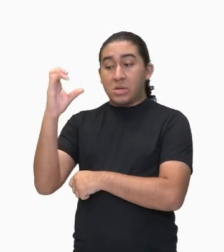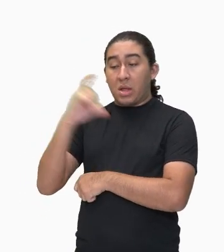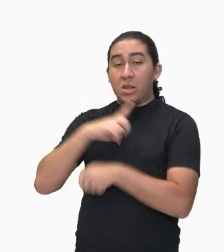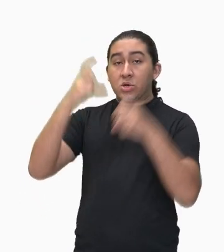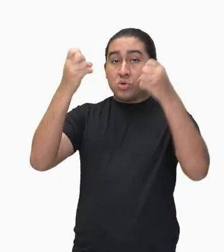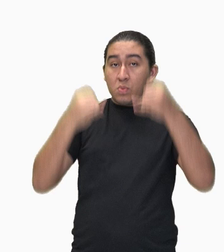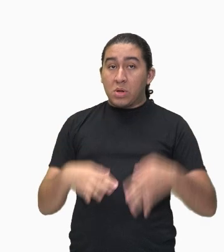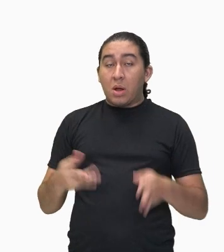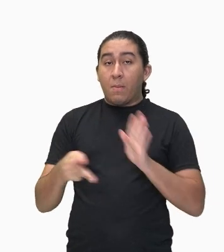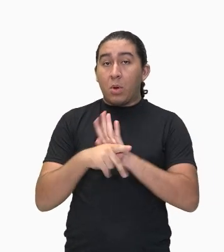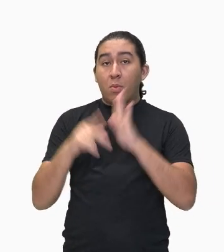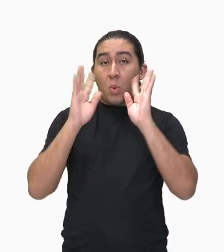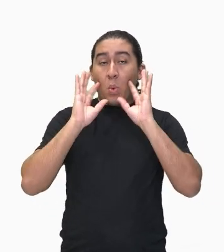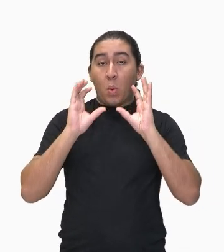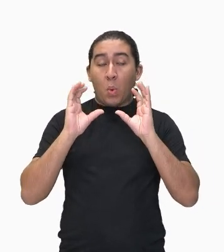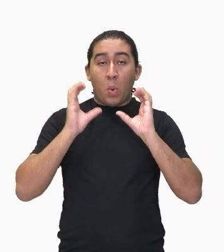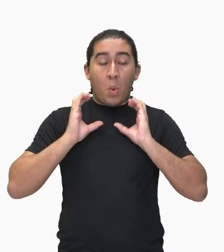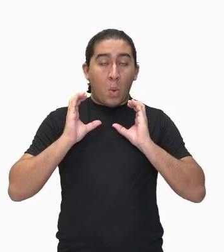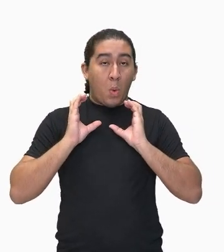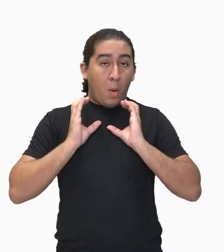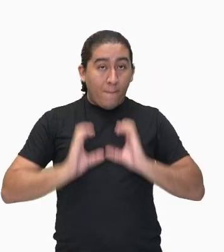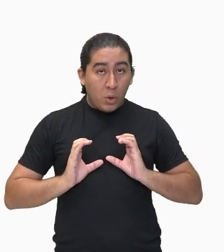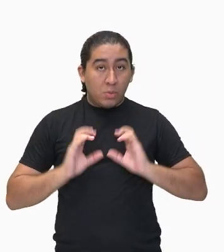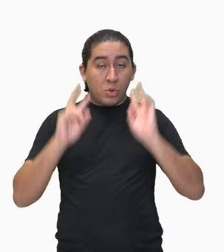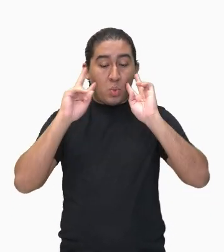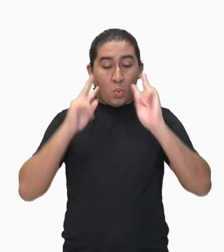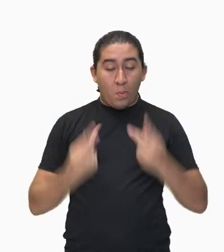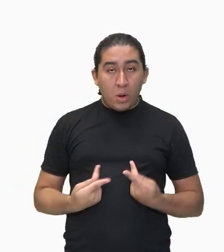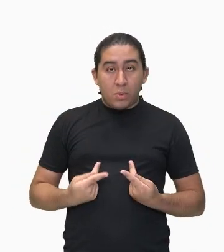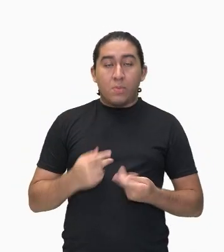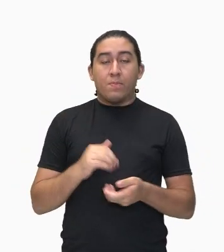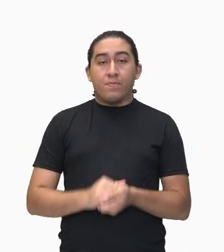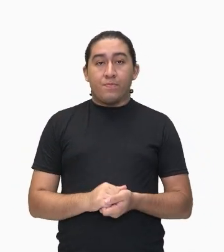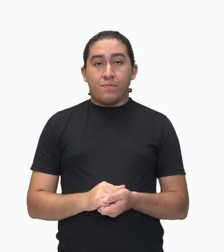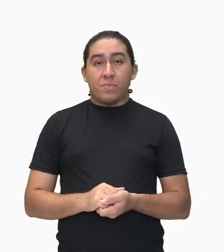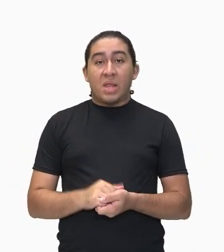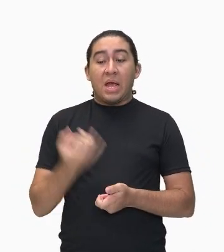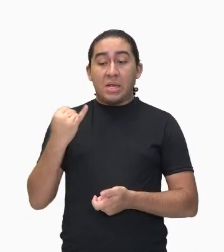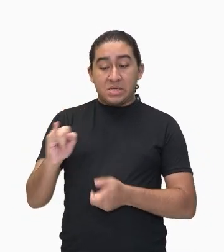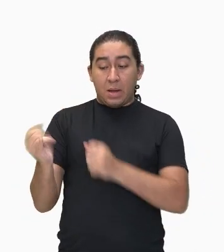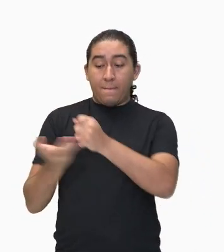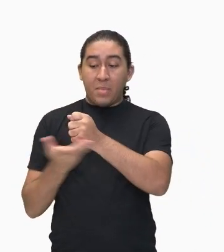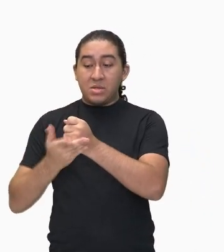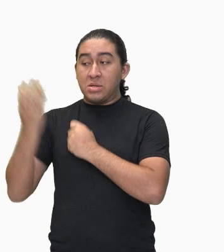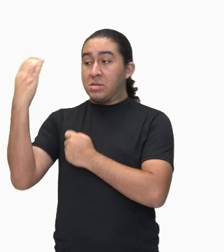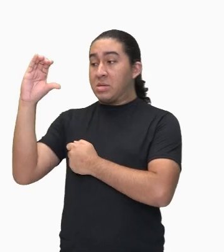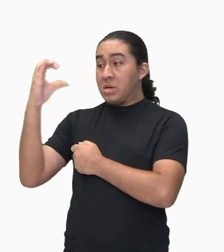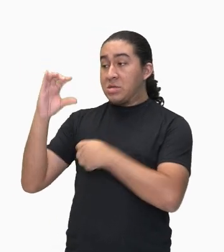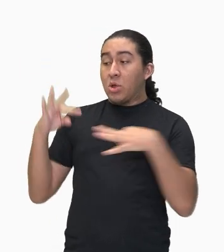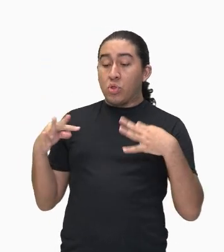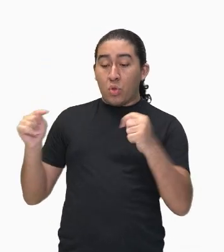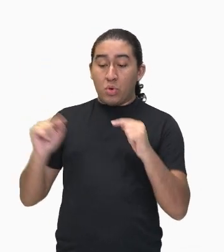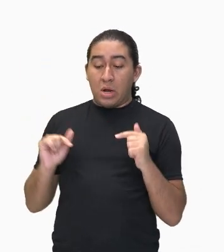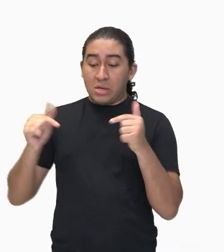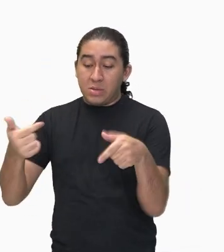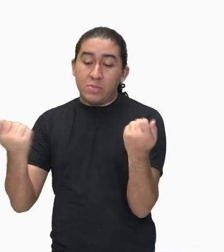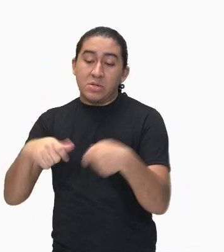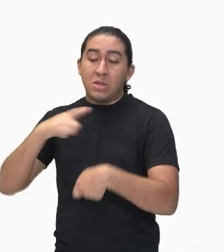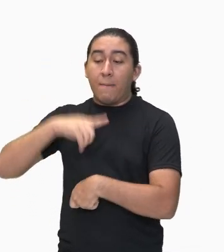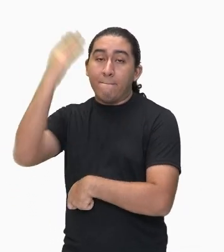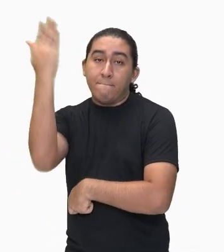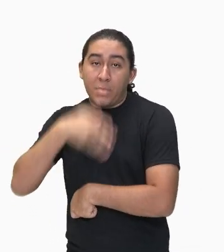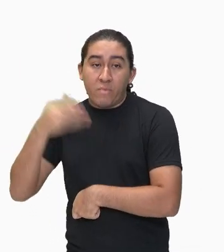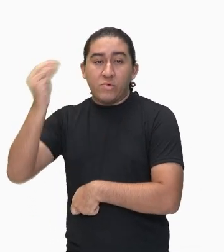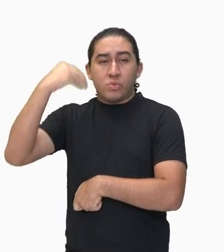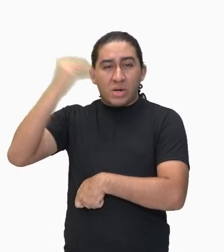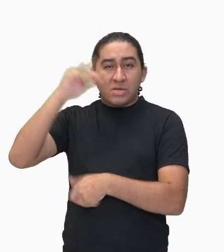comportamento humano. Para o cientificismo, tudo tem que ser provado, testado, para